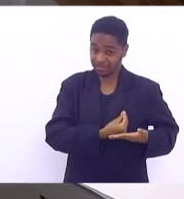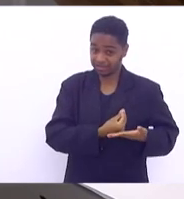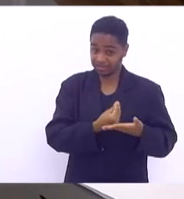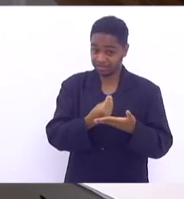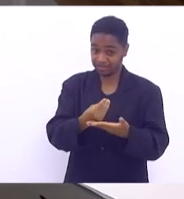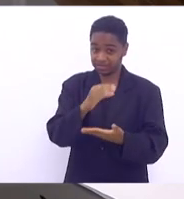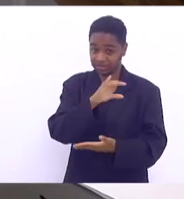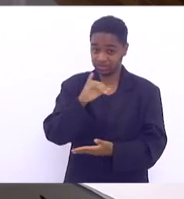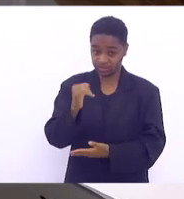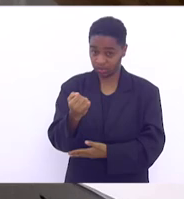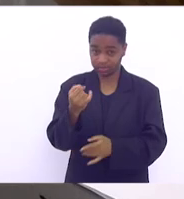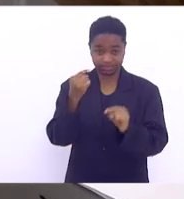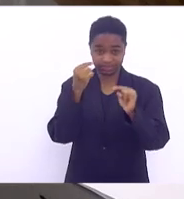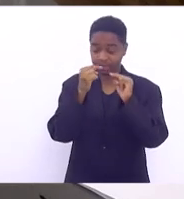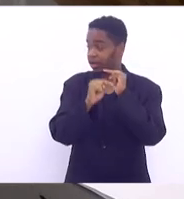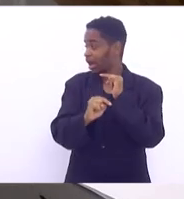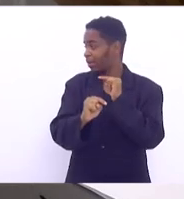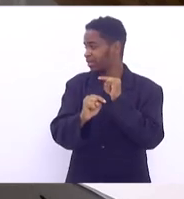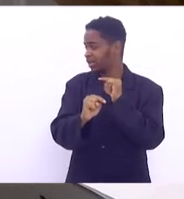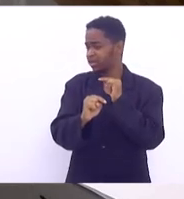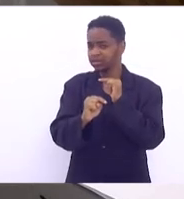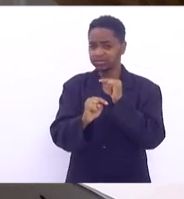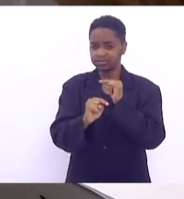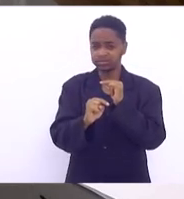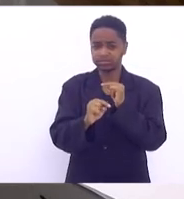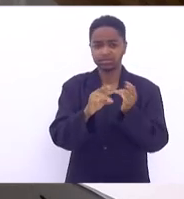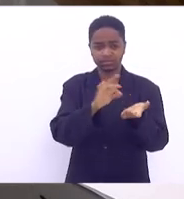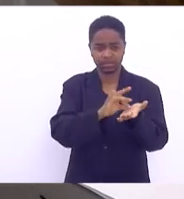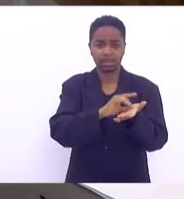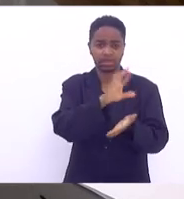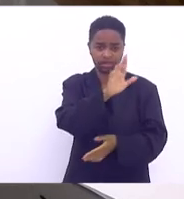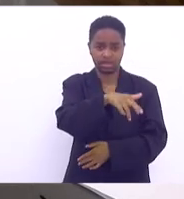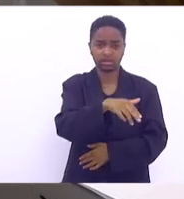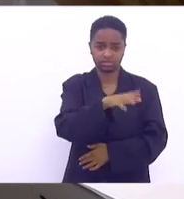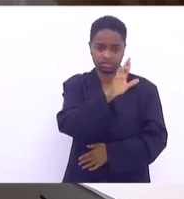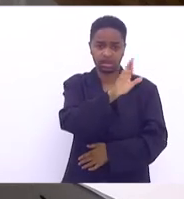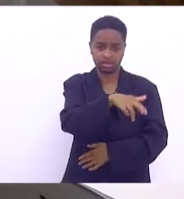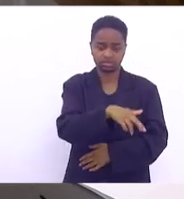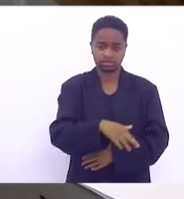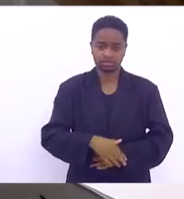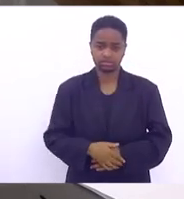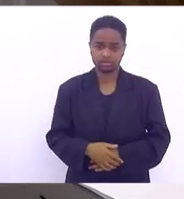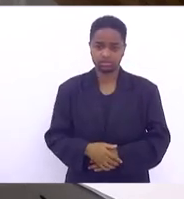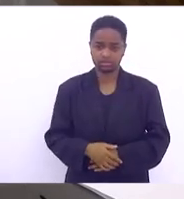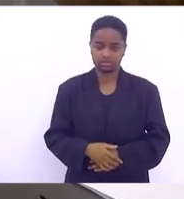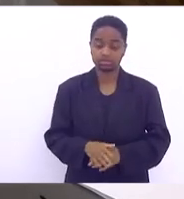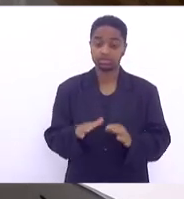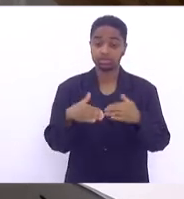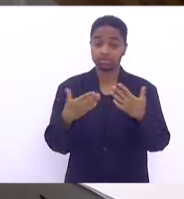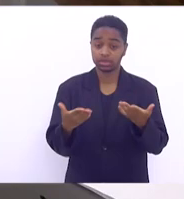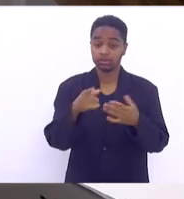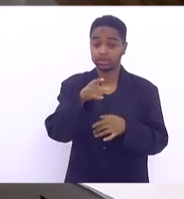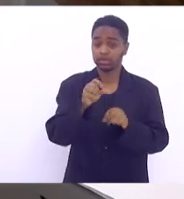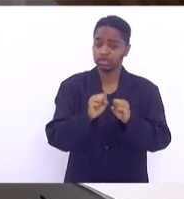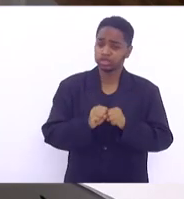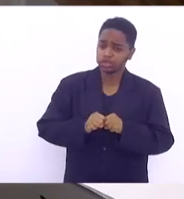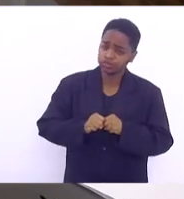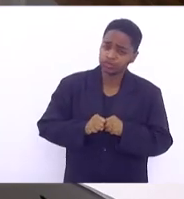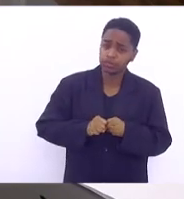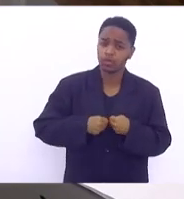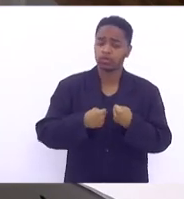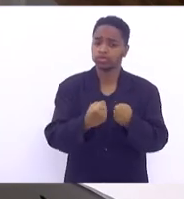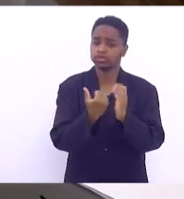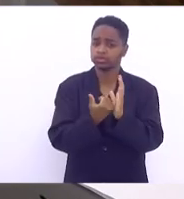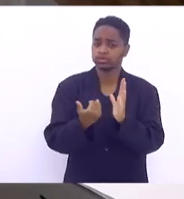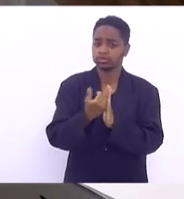vida perdeu o sentido. É verdade, é verdade. Vossa Excelência tem razão. Eu retiro. Dão o seu esforço máximo para